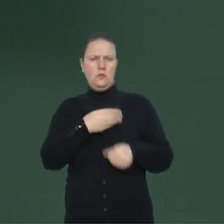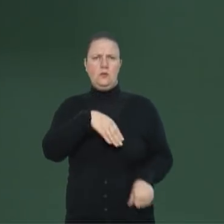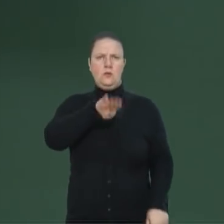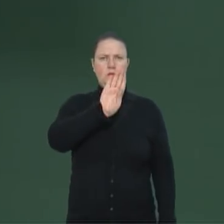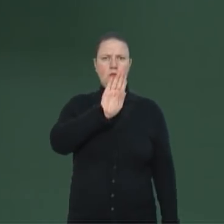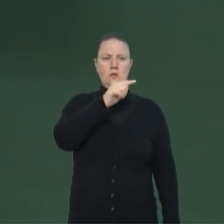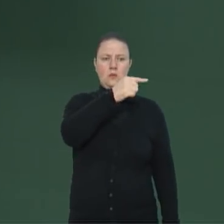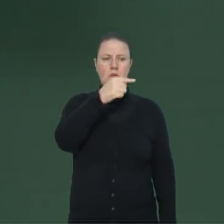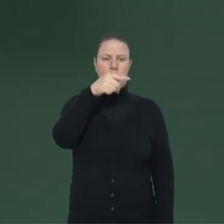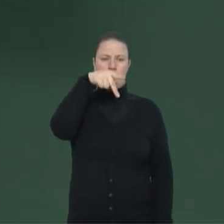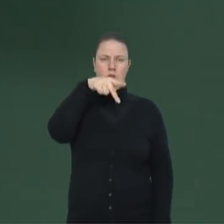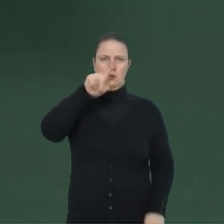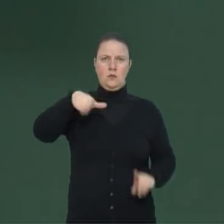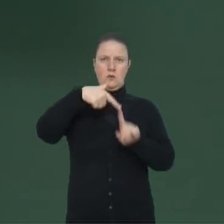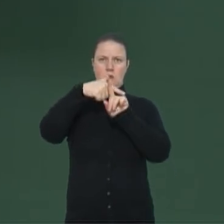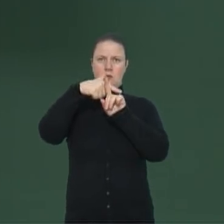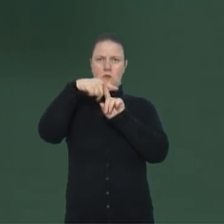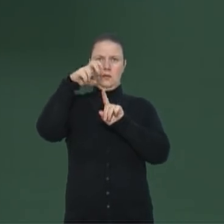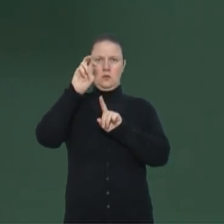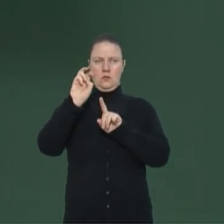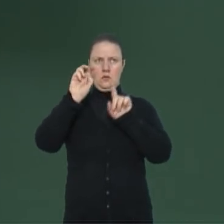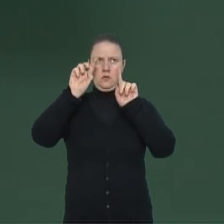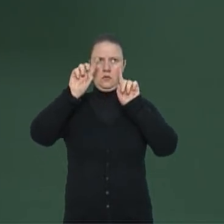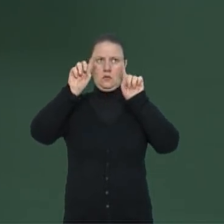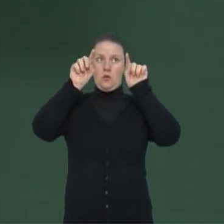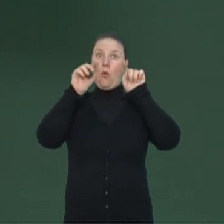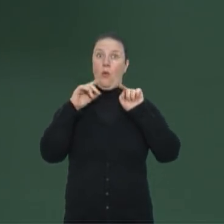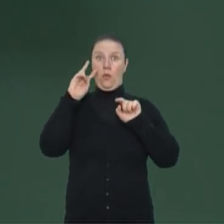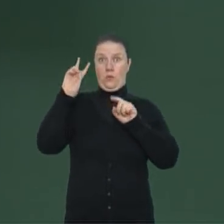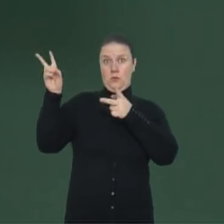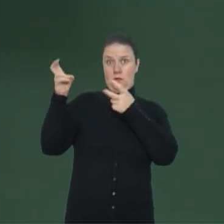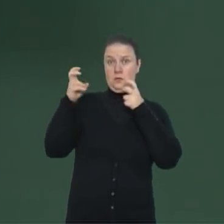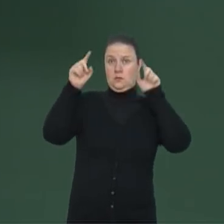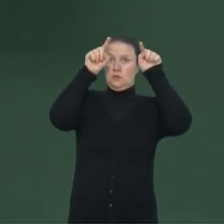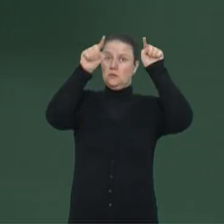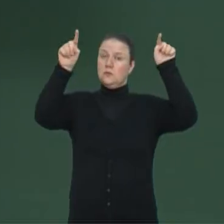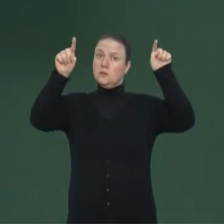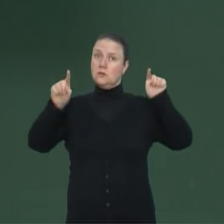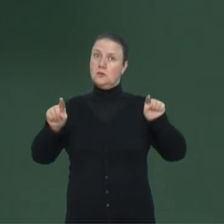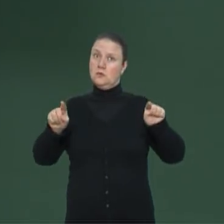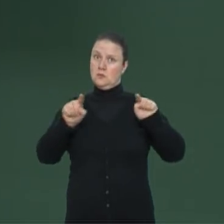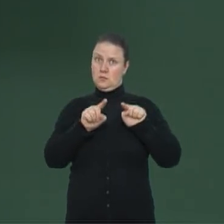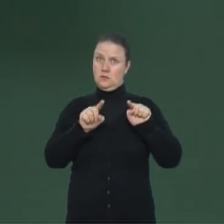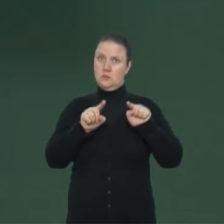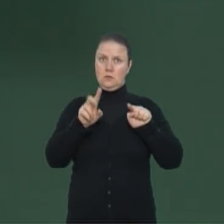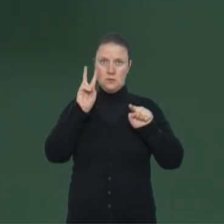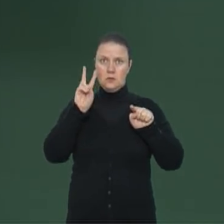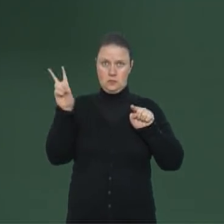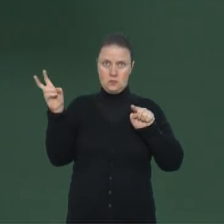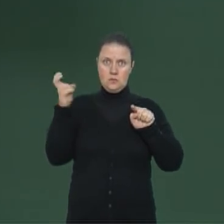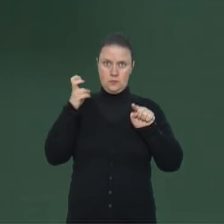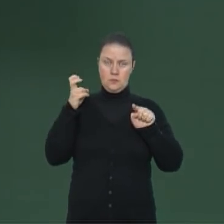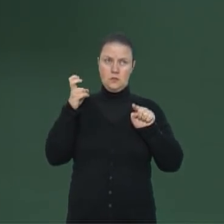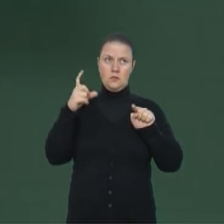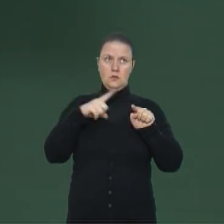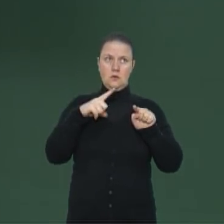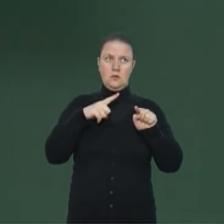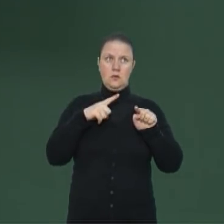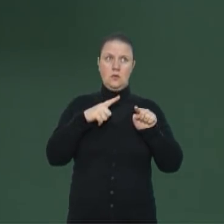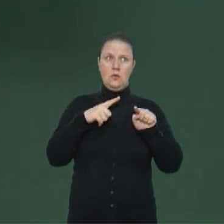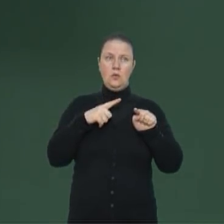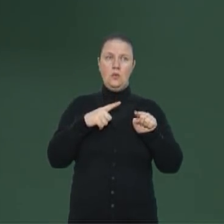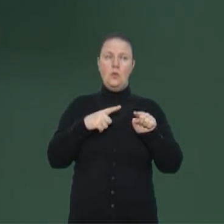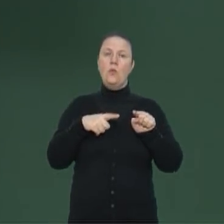menos p mais 5. Então, eu coloquei, ó, entre colchetes aqui, ó, menos p mais 5 elevado ao quadrado, né? B ao quadrado. Então, o valor do b está ao